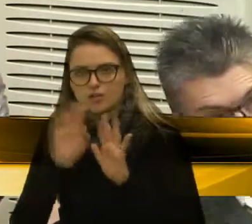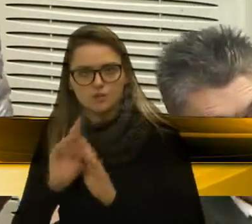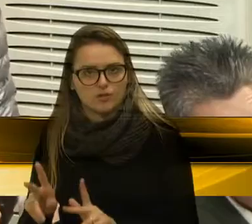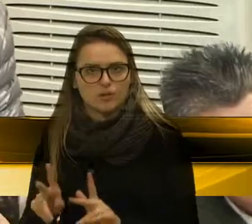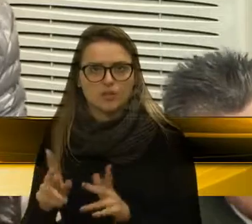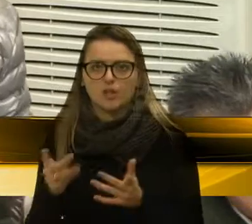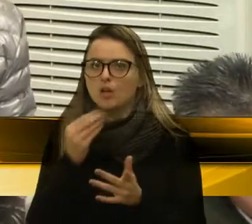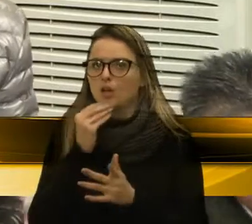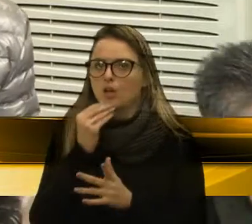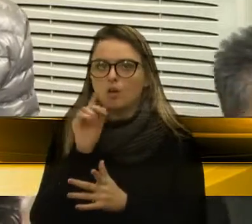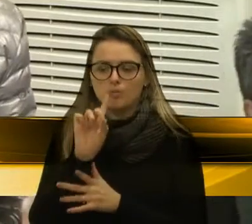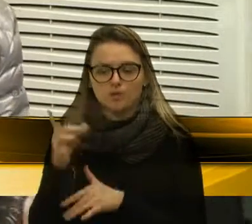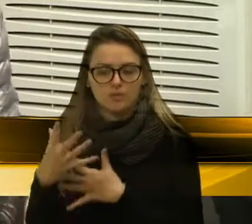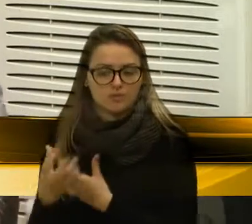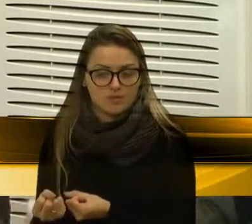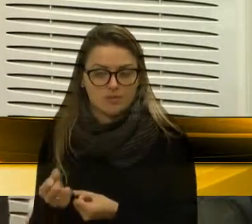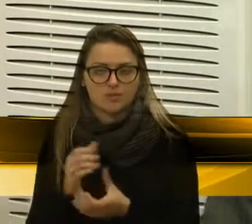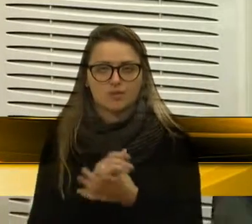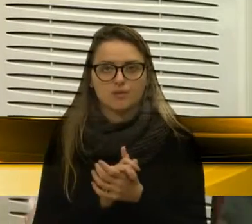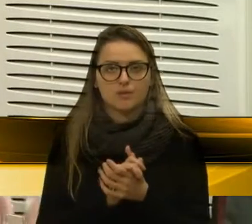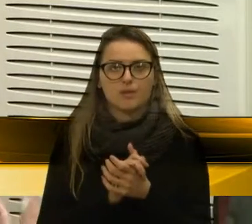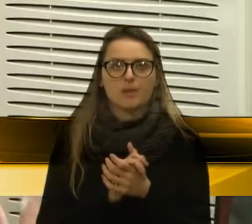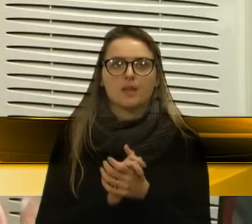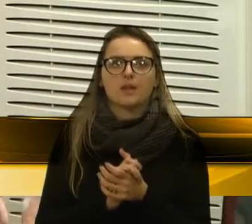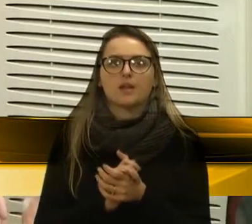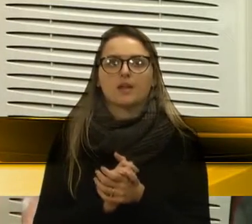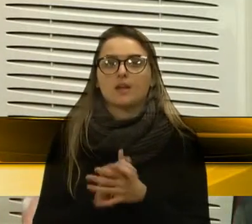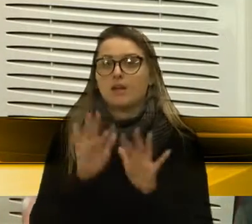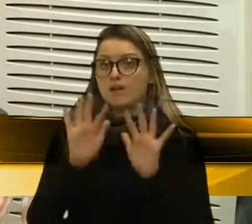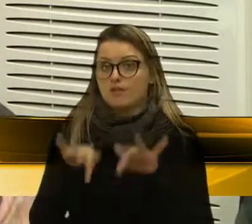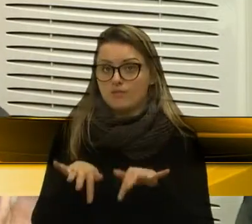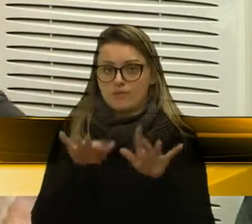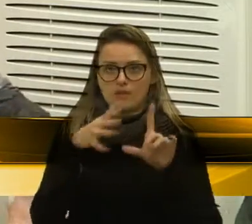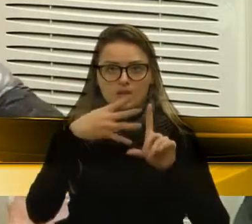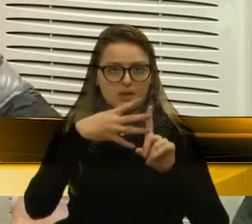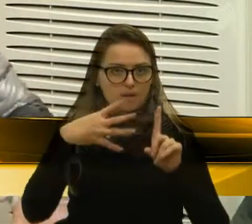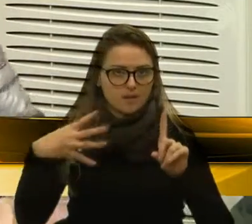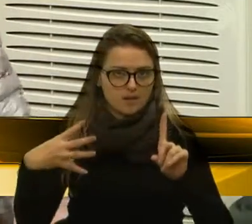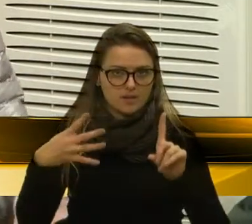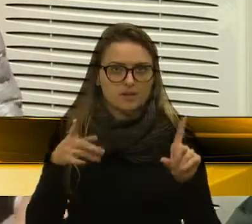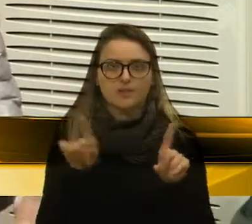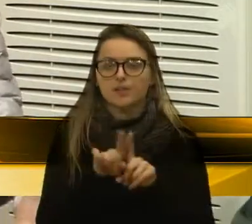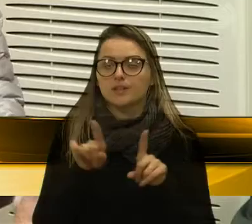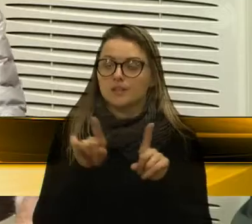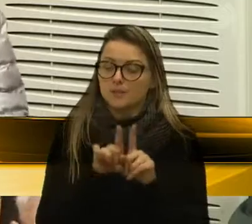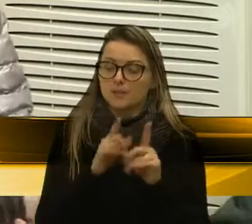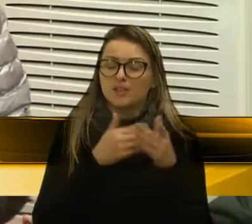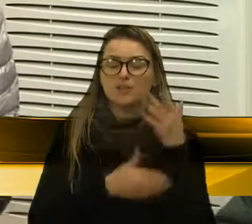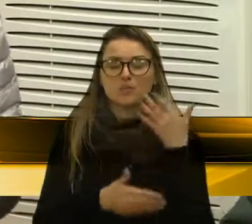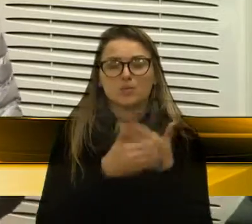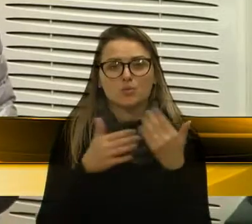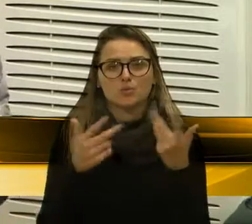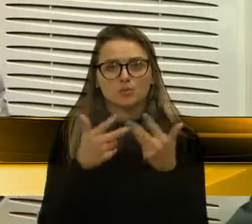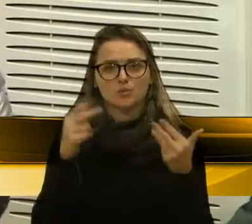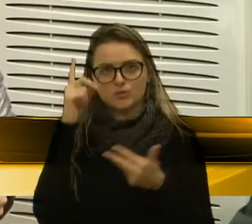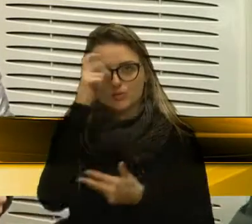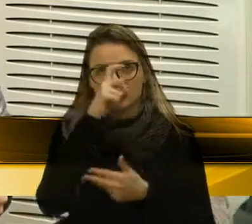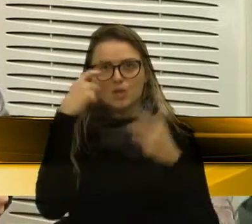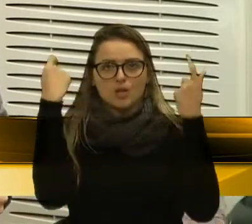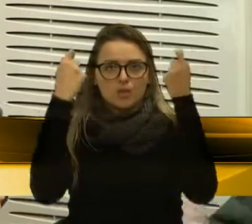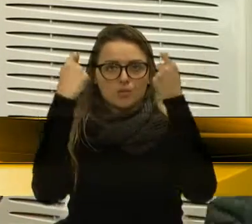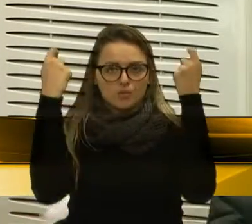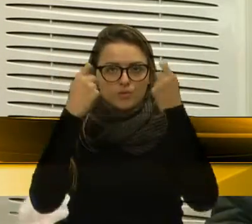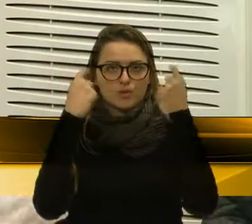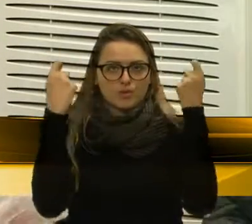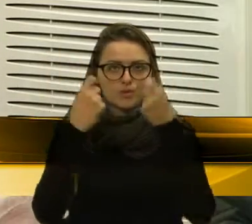não foi permitido acabou com a parada livre fora as dificuldades impostas para o festival de blues acontecer